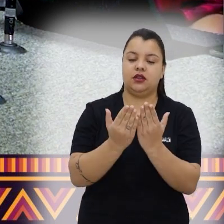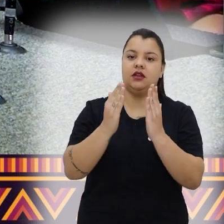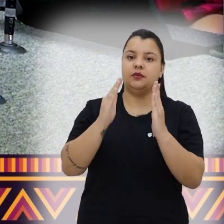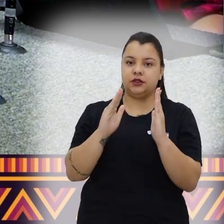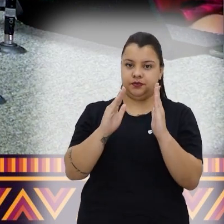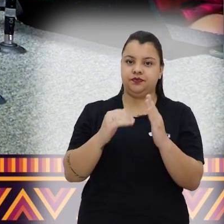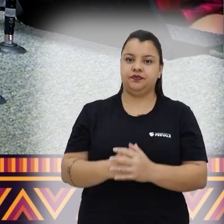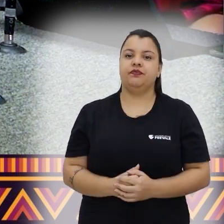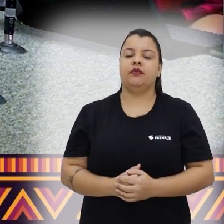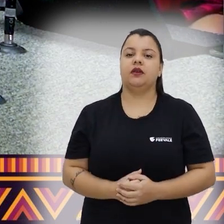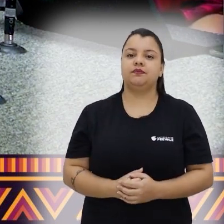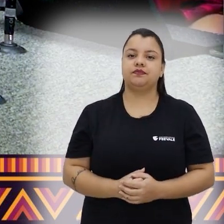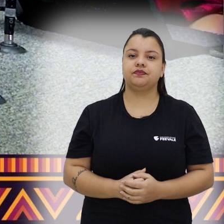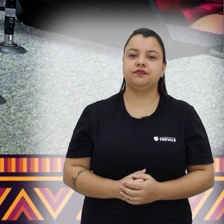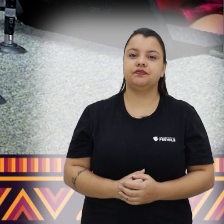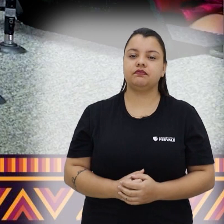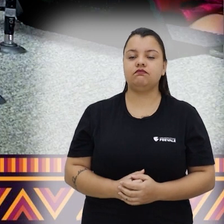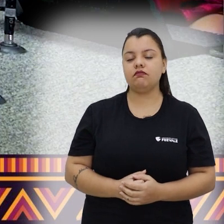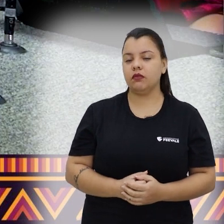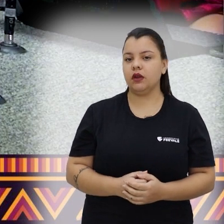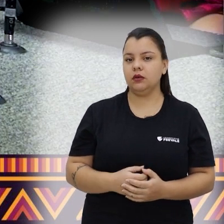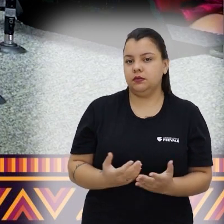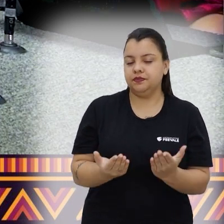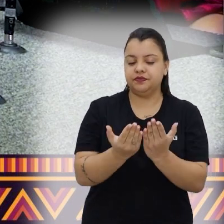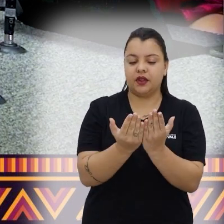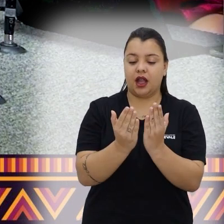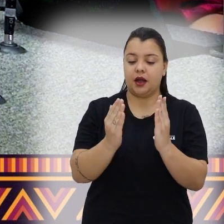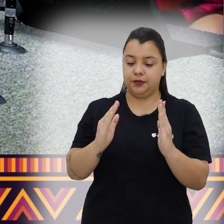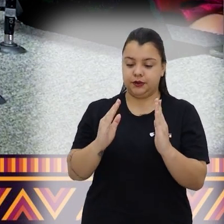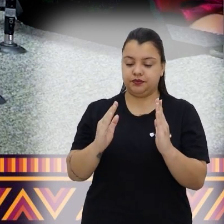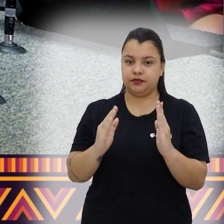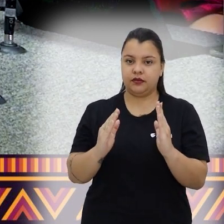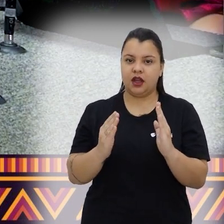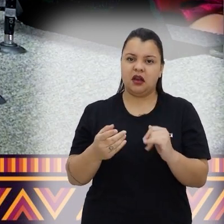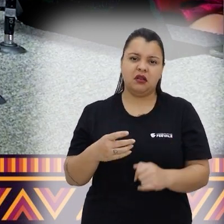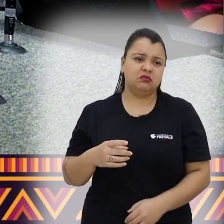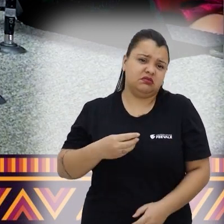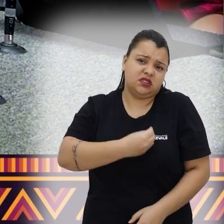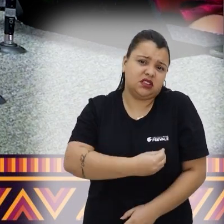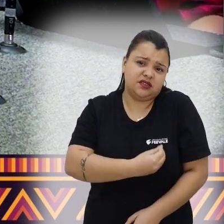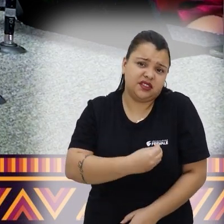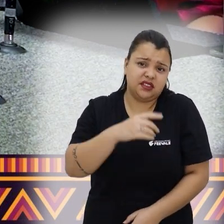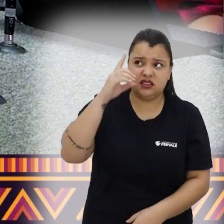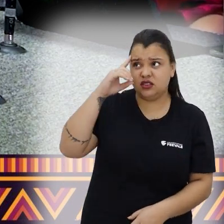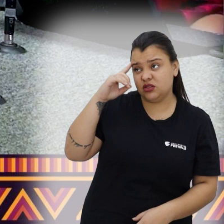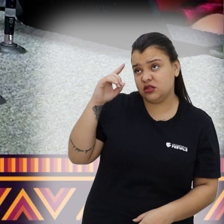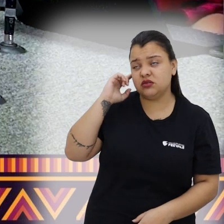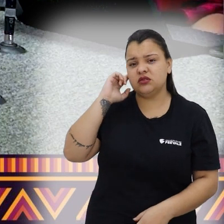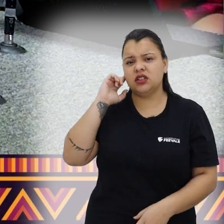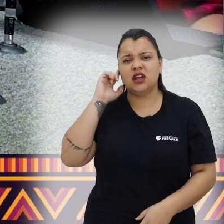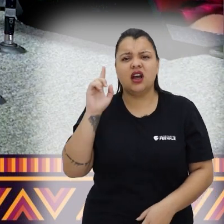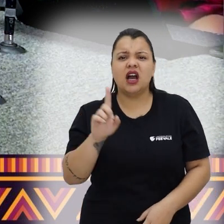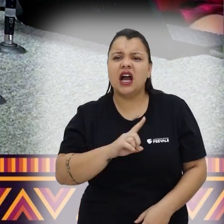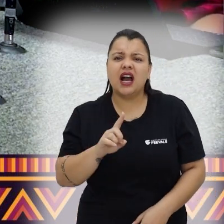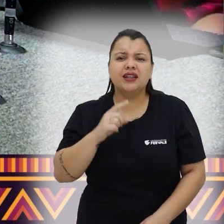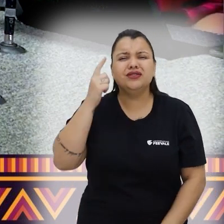que a porta é ela, que a gente queira ou não queira, ou como ela está no nosso cotidiano, a gente não trabalha ela como